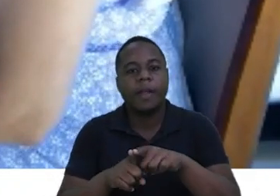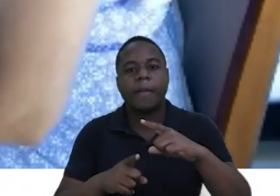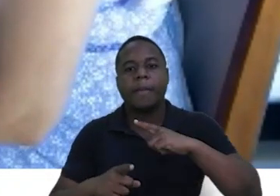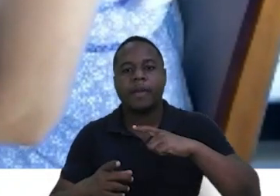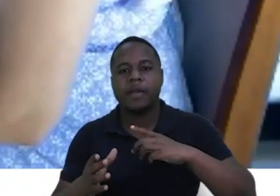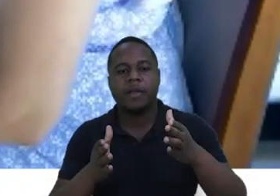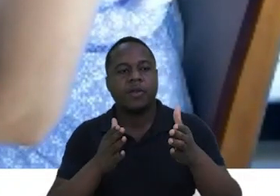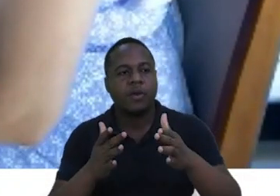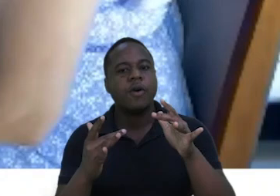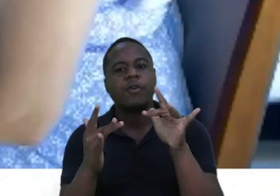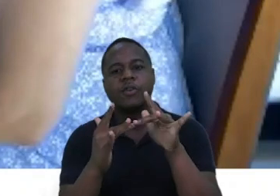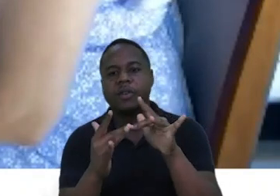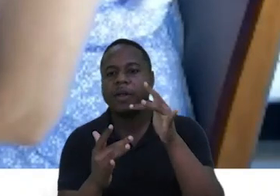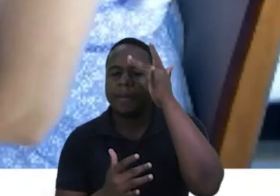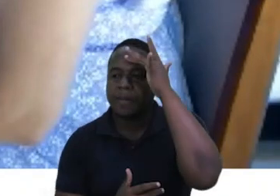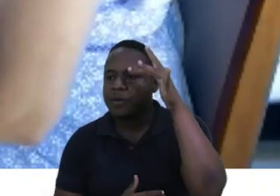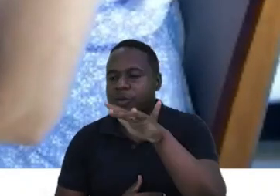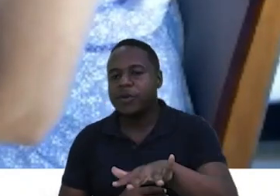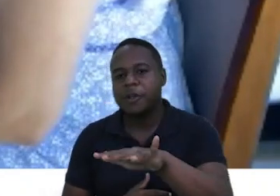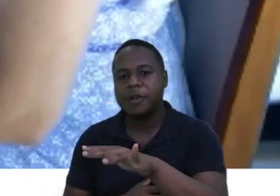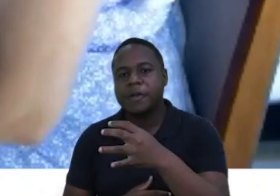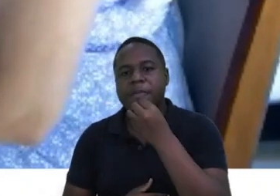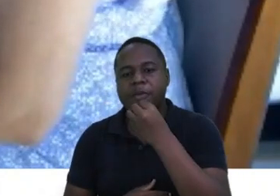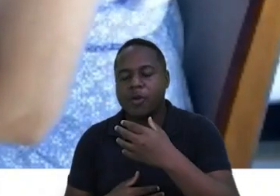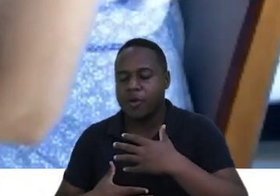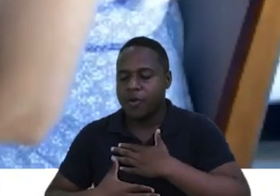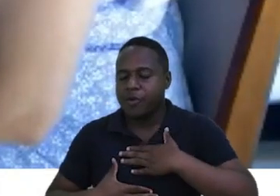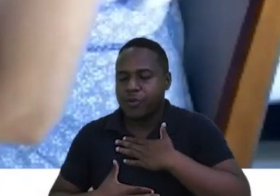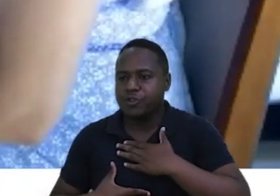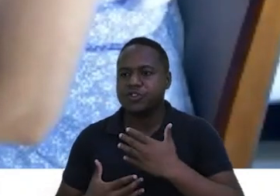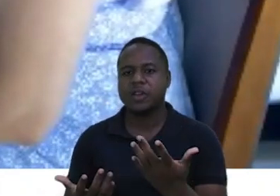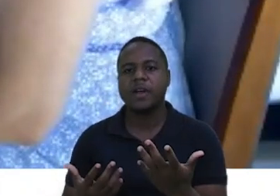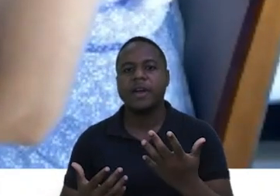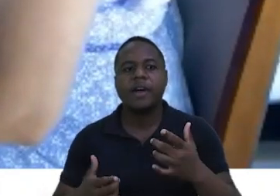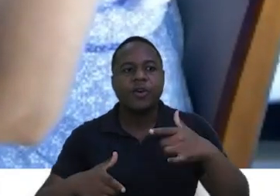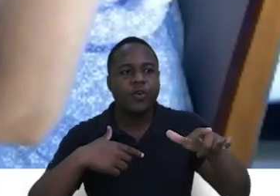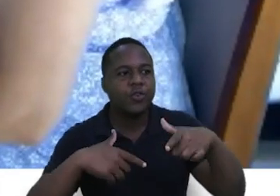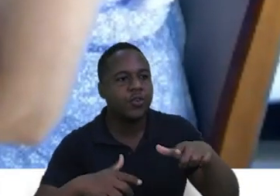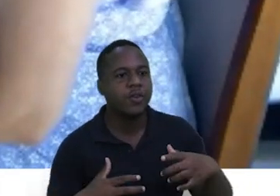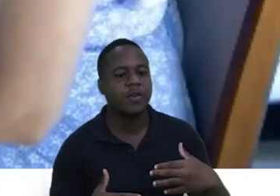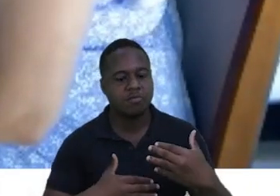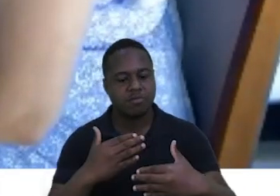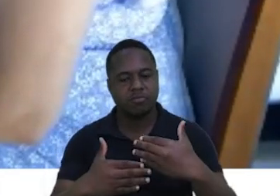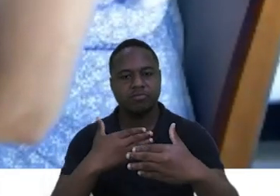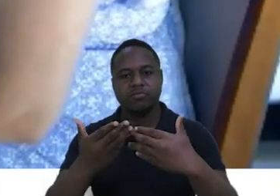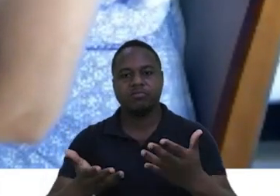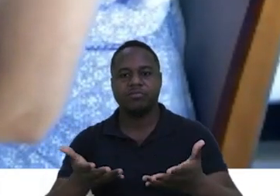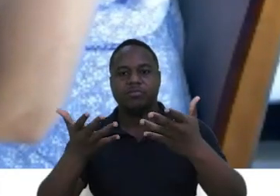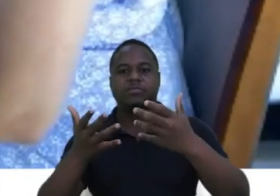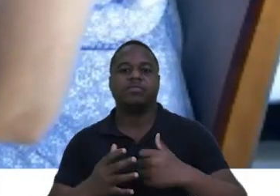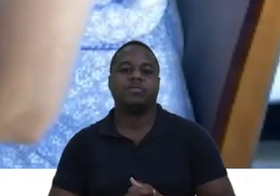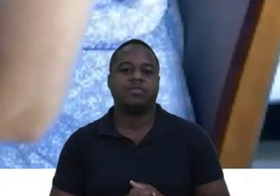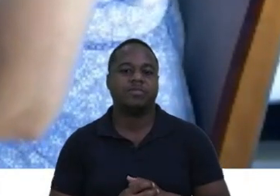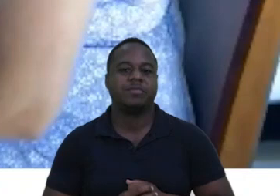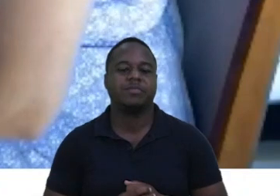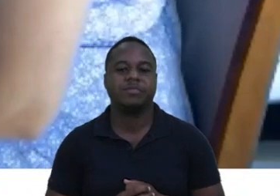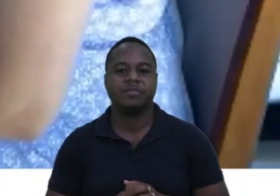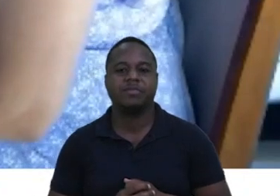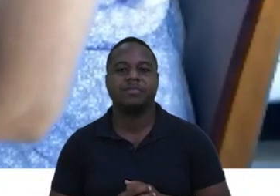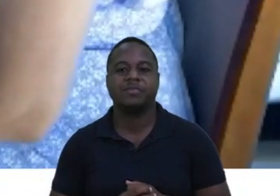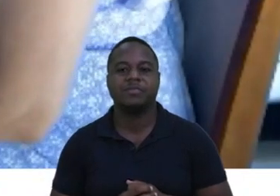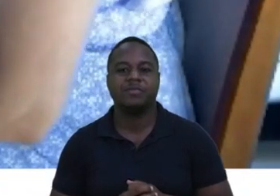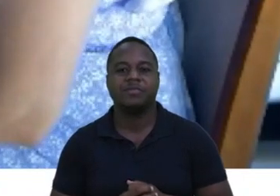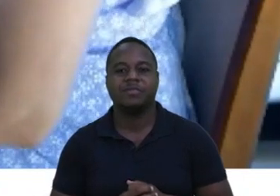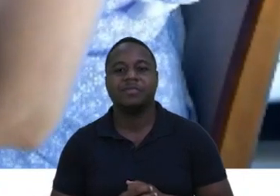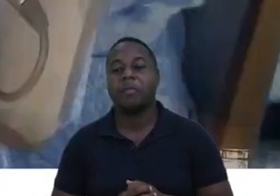e se conecta com pessoas que estão com essa energia também, de fazer diferente, de movimentar a engrenagem para frente, para cima. Bacana, nossa.